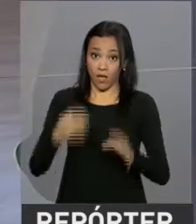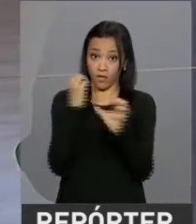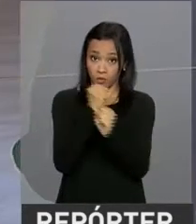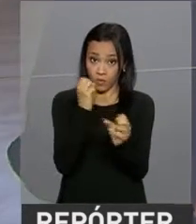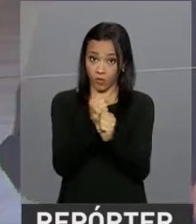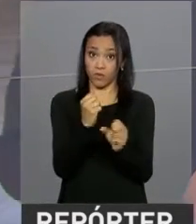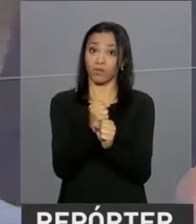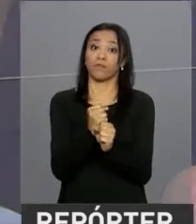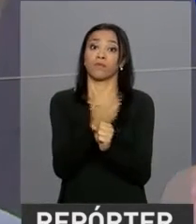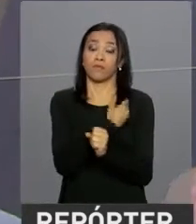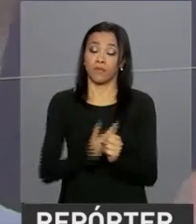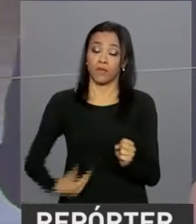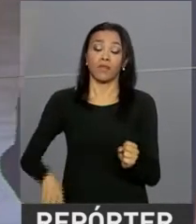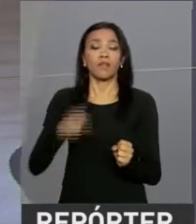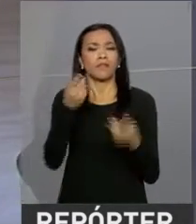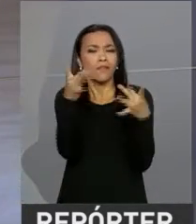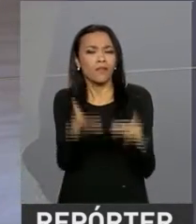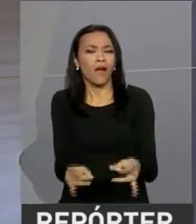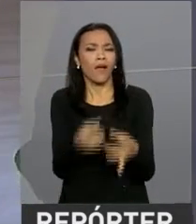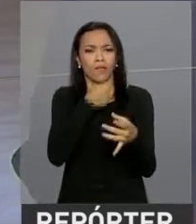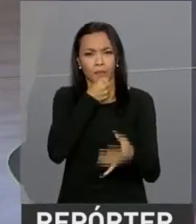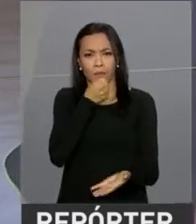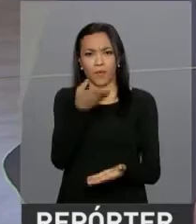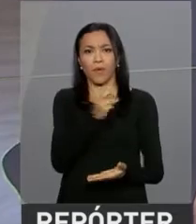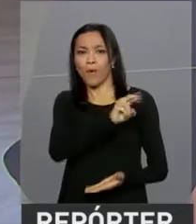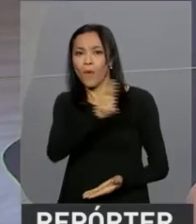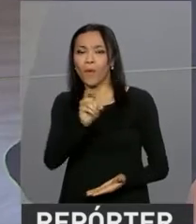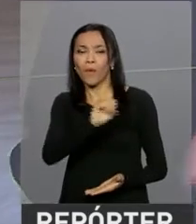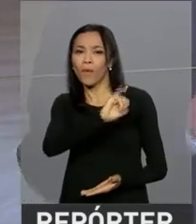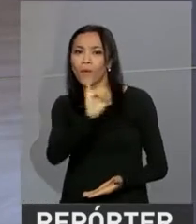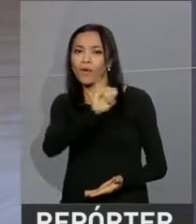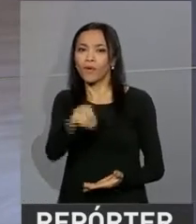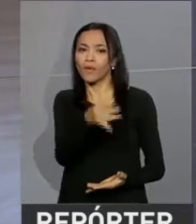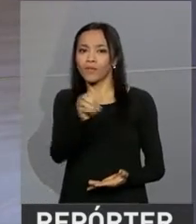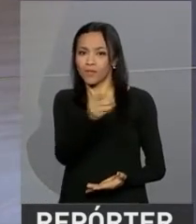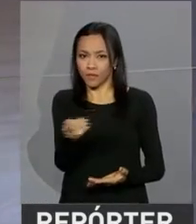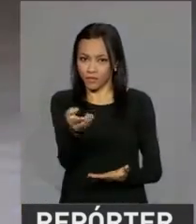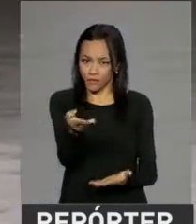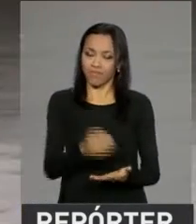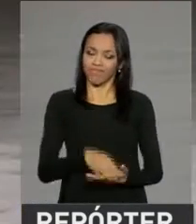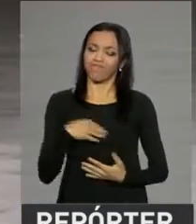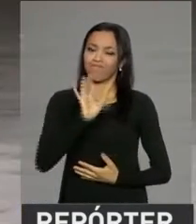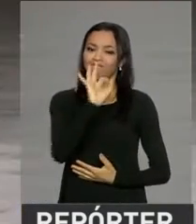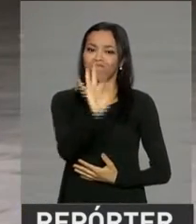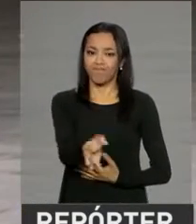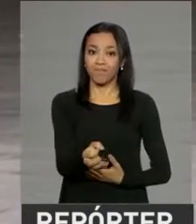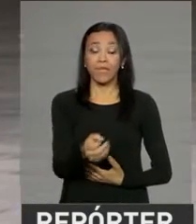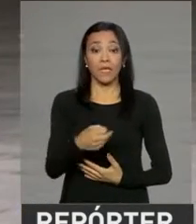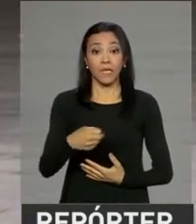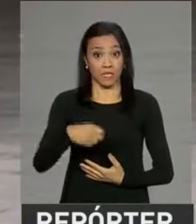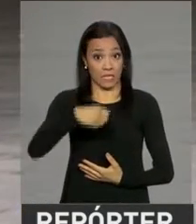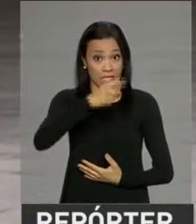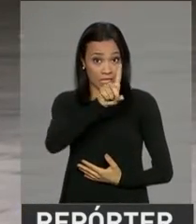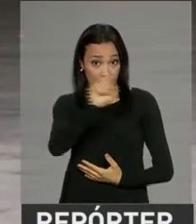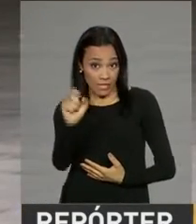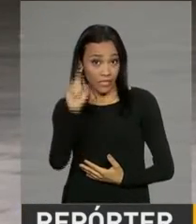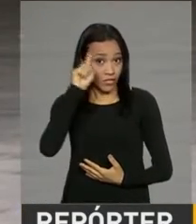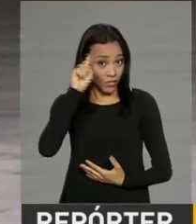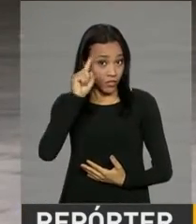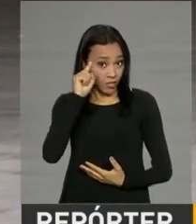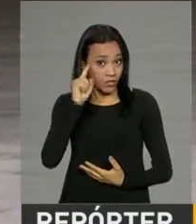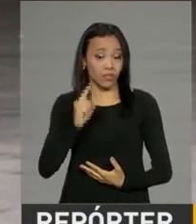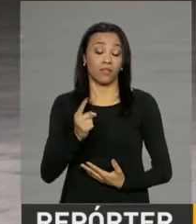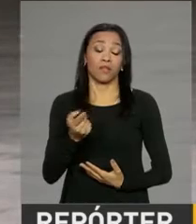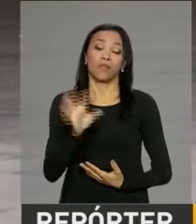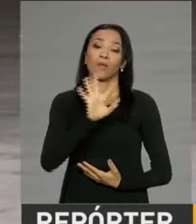Planalto falar com o João Pedro Neto, que traz os detalhes para a gente. Oi, João Pedro. Oi, Renata, exatamente. Nesses primeiros 100 dias à frente do